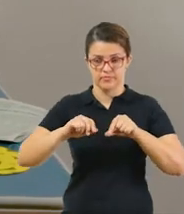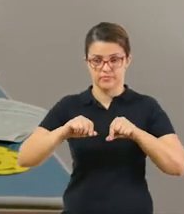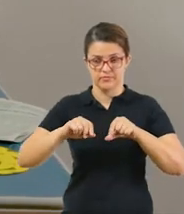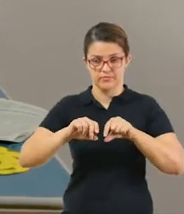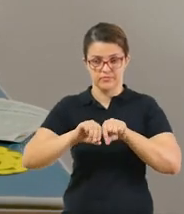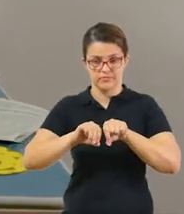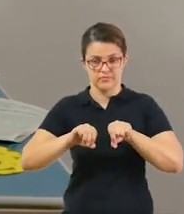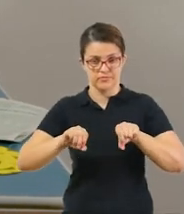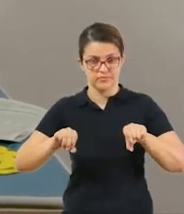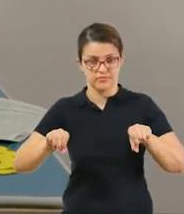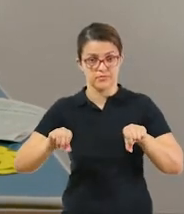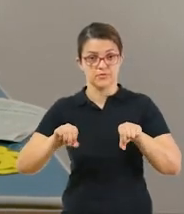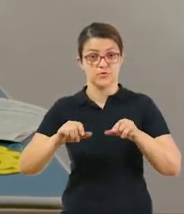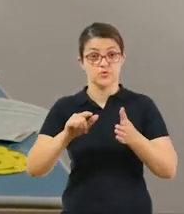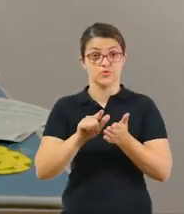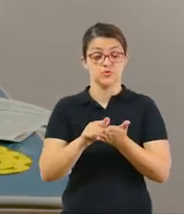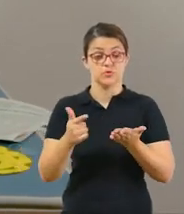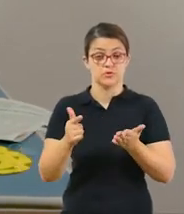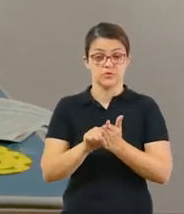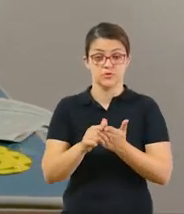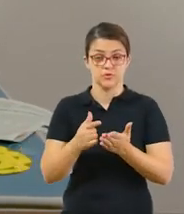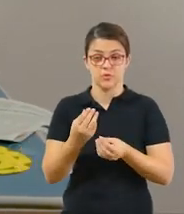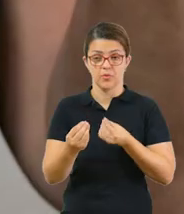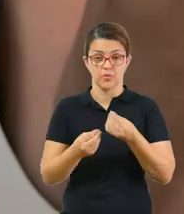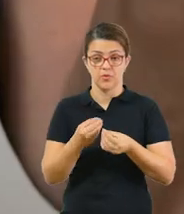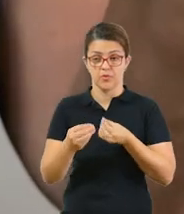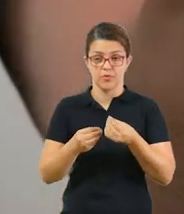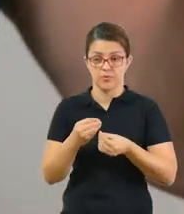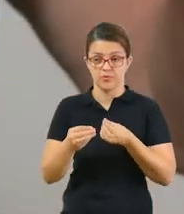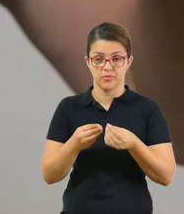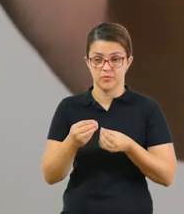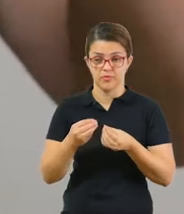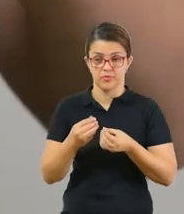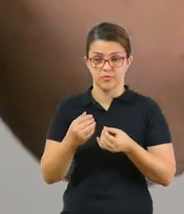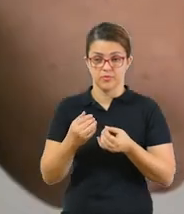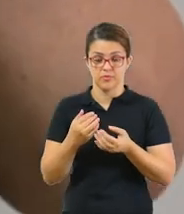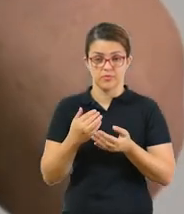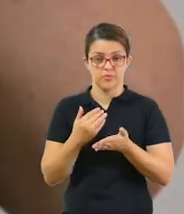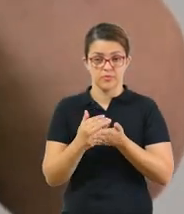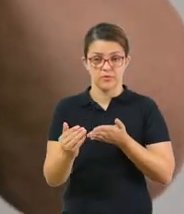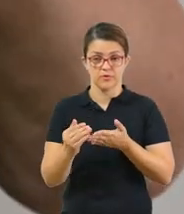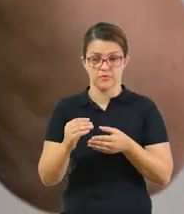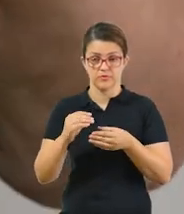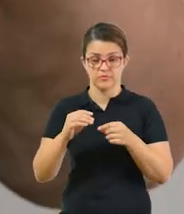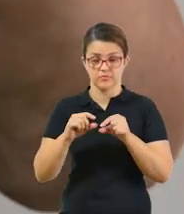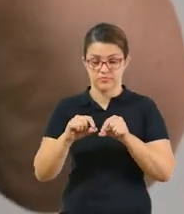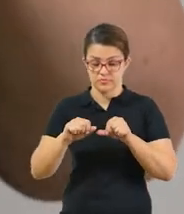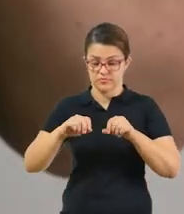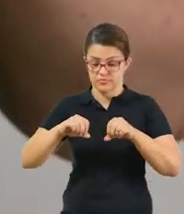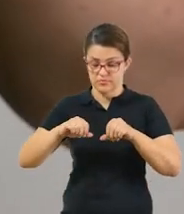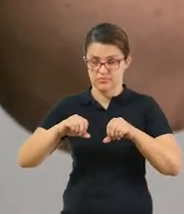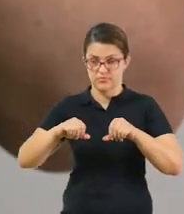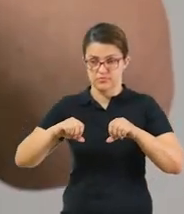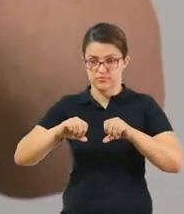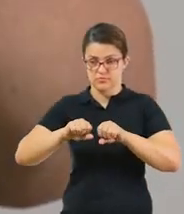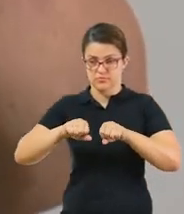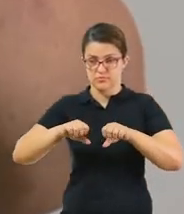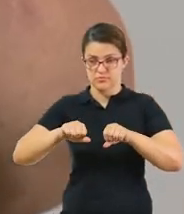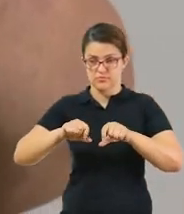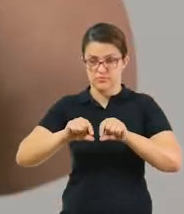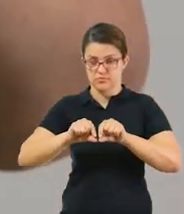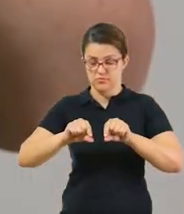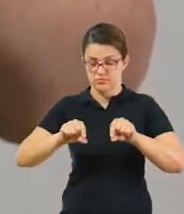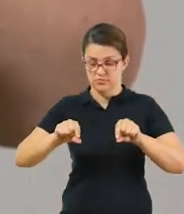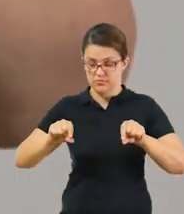os canudinhos canudinhos de jornal começa a se enrolando os canudinhos colocando cola